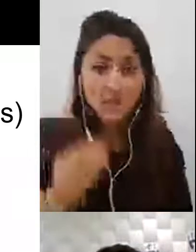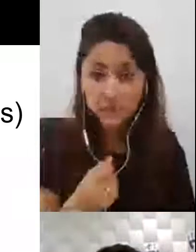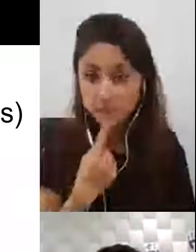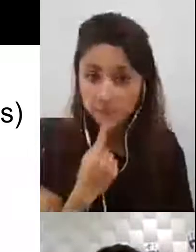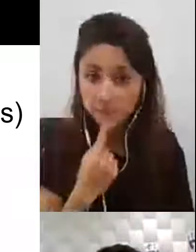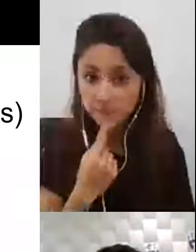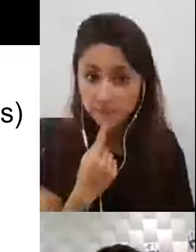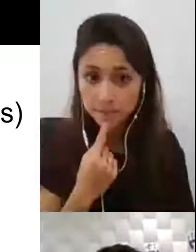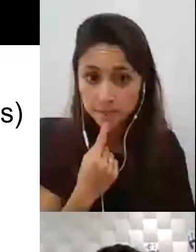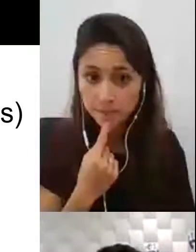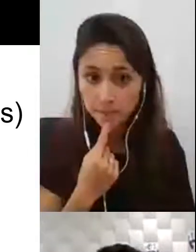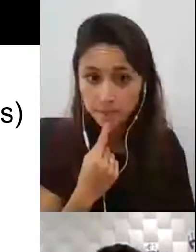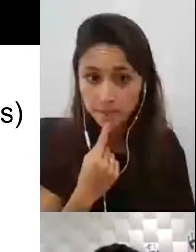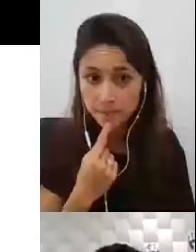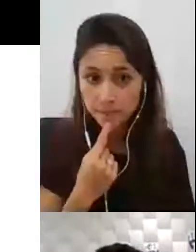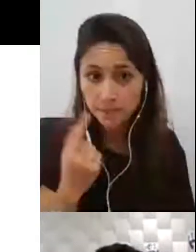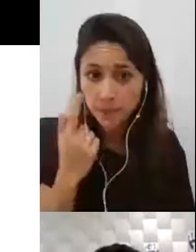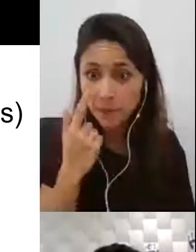faz.